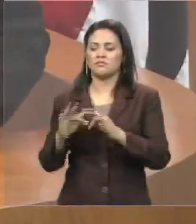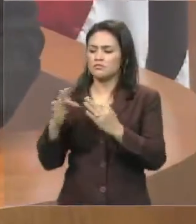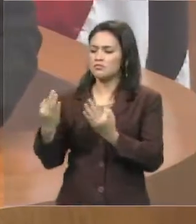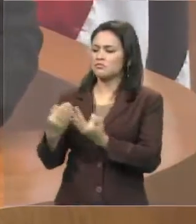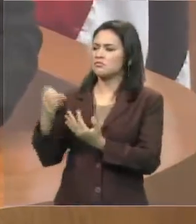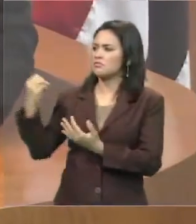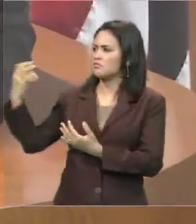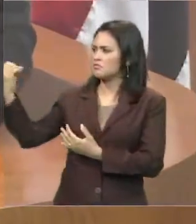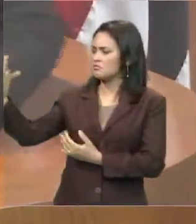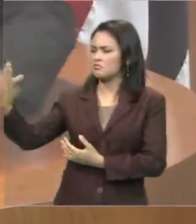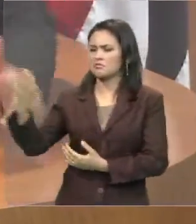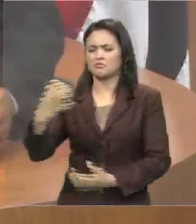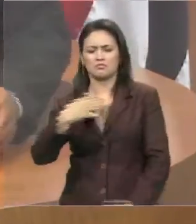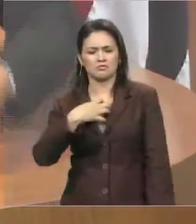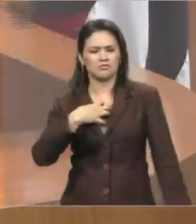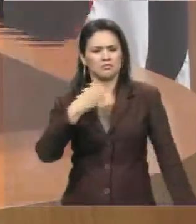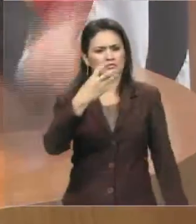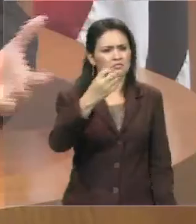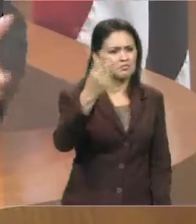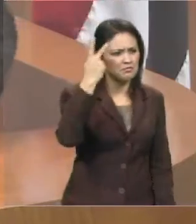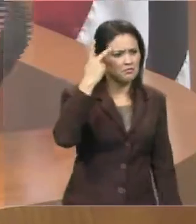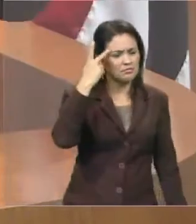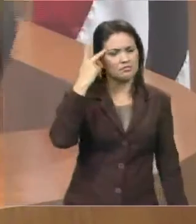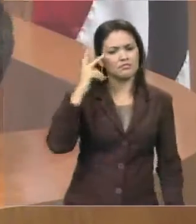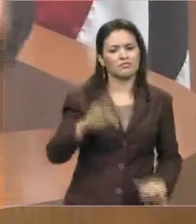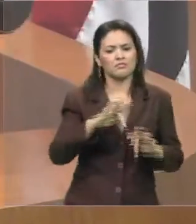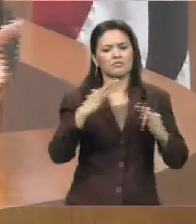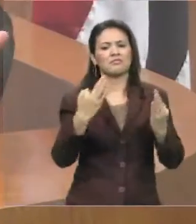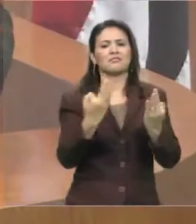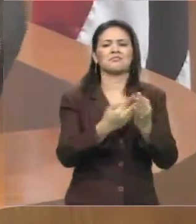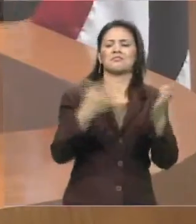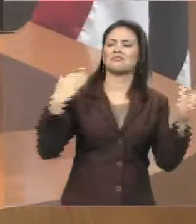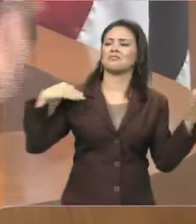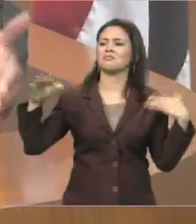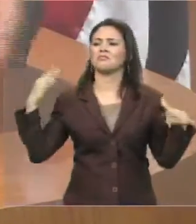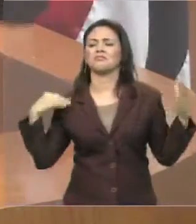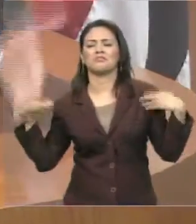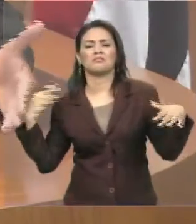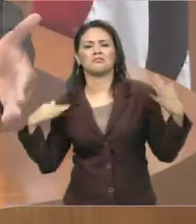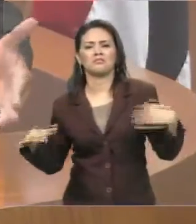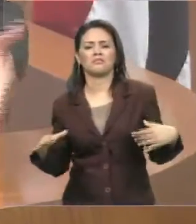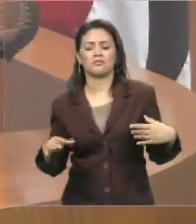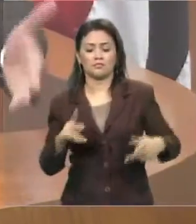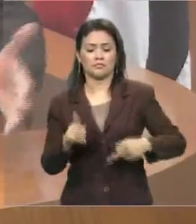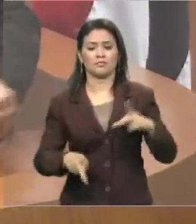São Paulo. É a família no bem e bom e o povo pagando o preço da